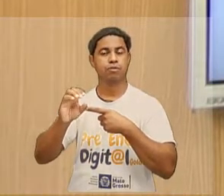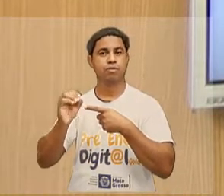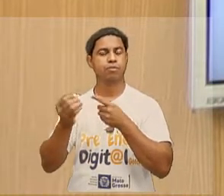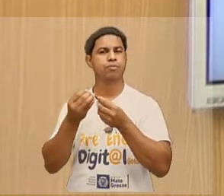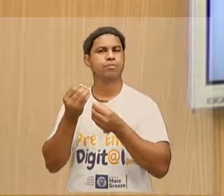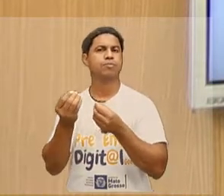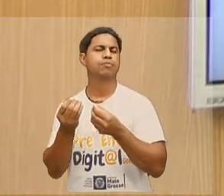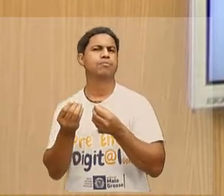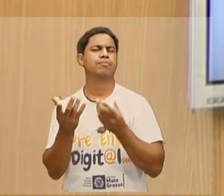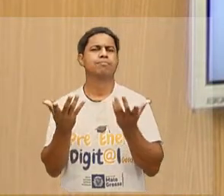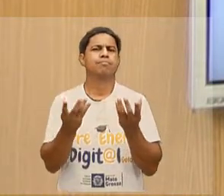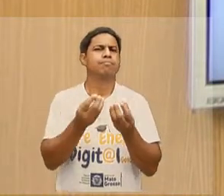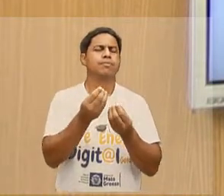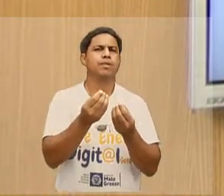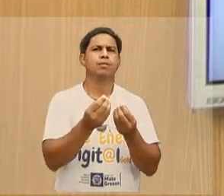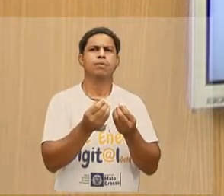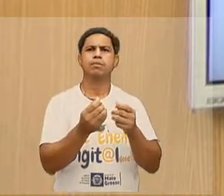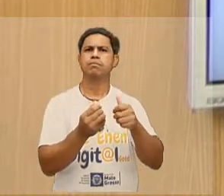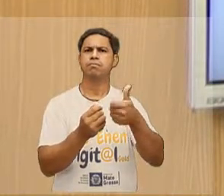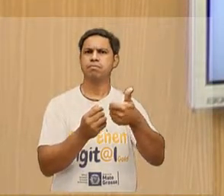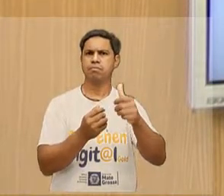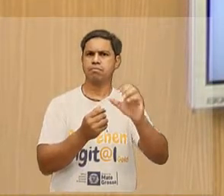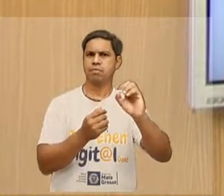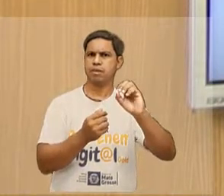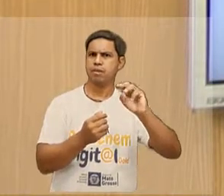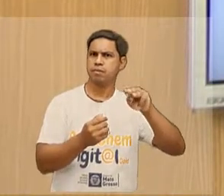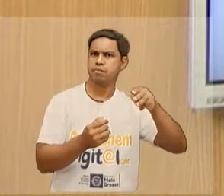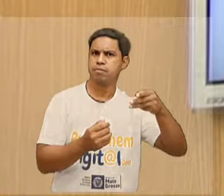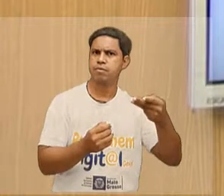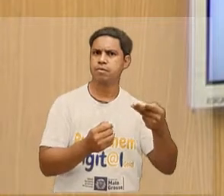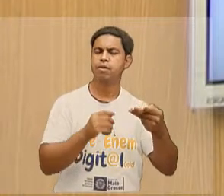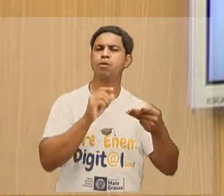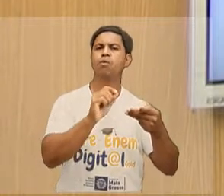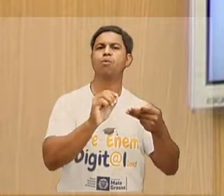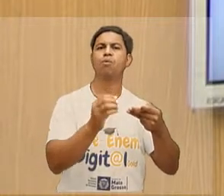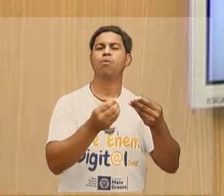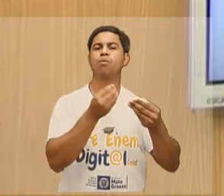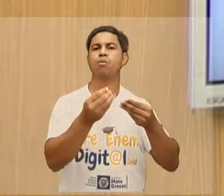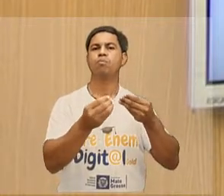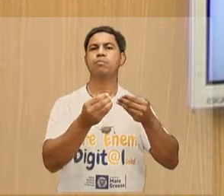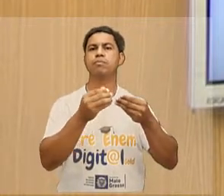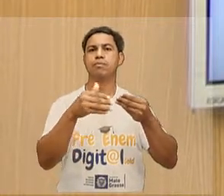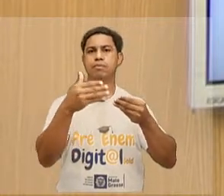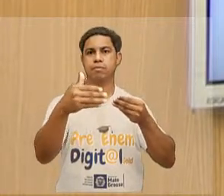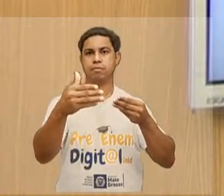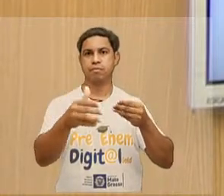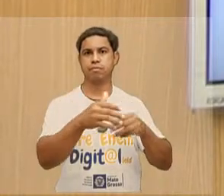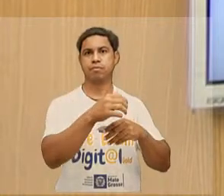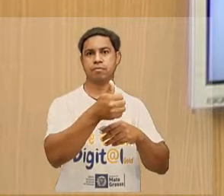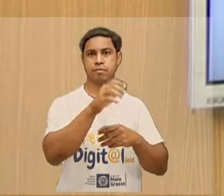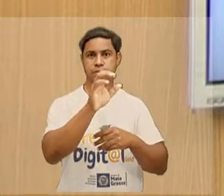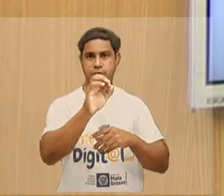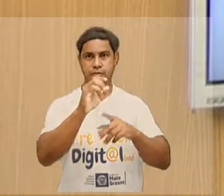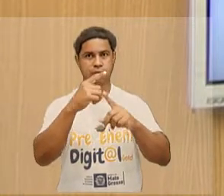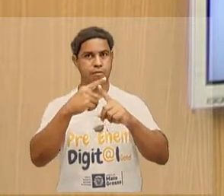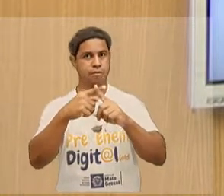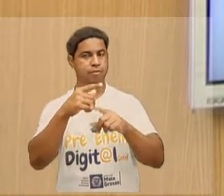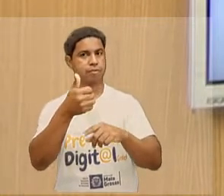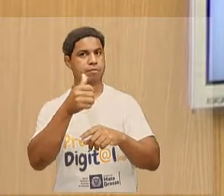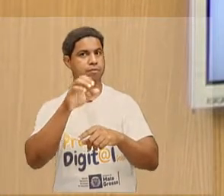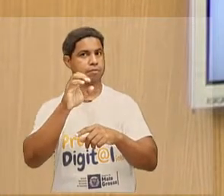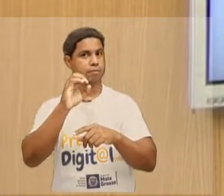de 10 miliamperes é 10 vezes 10 na menos 3 ampere, porque o mili